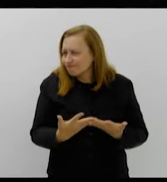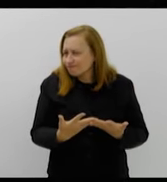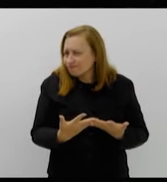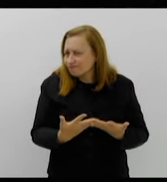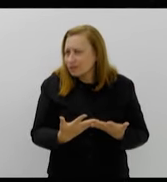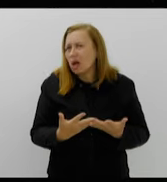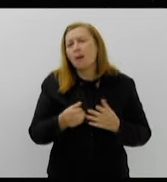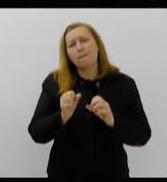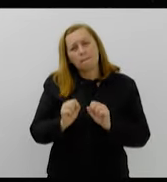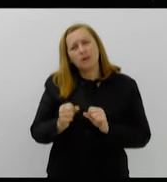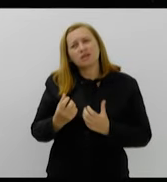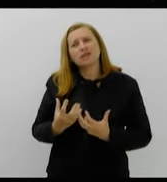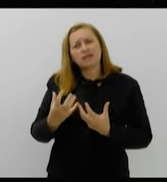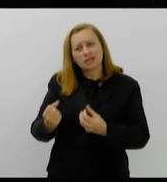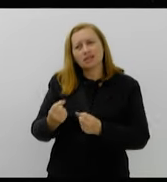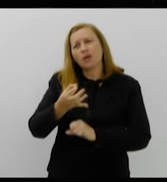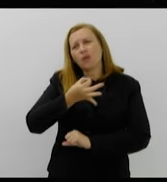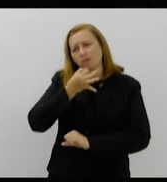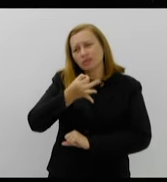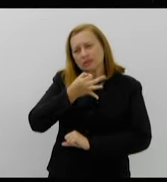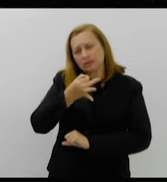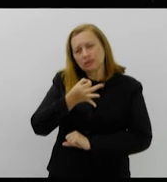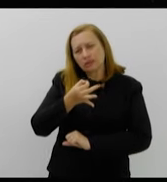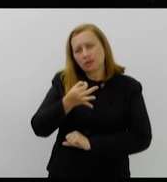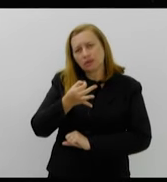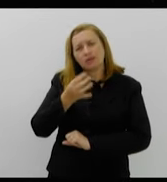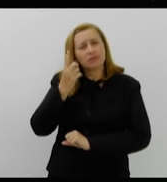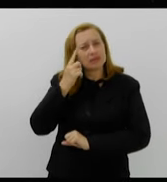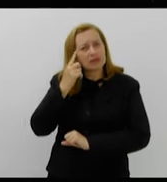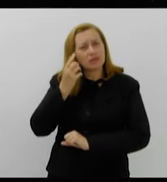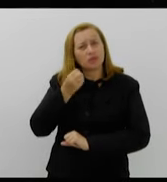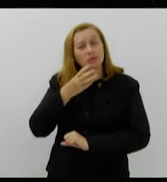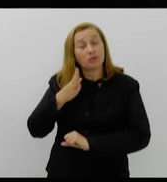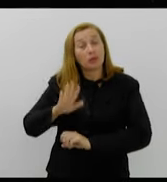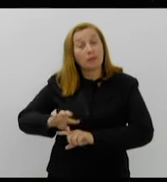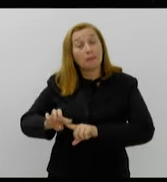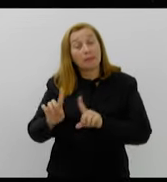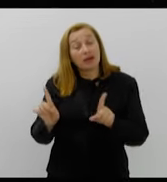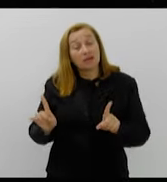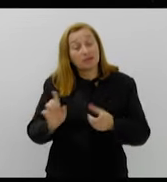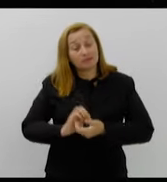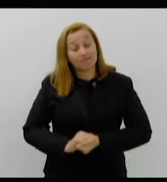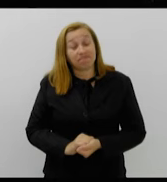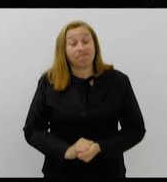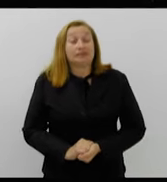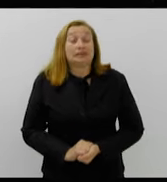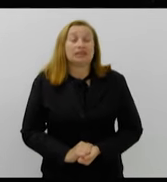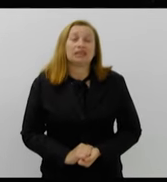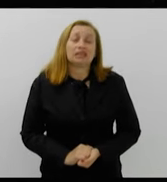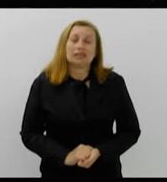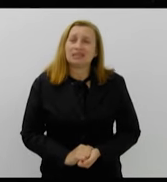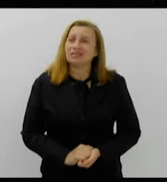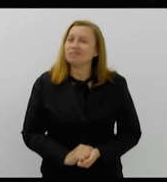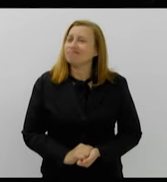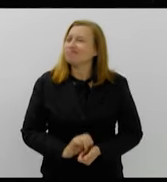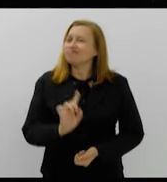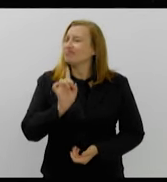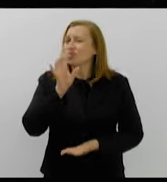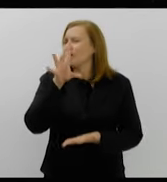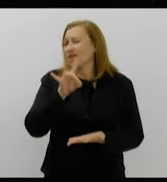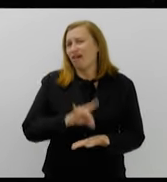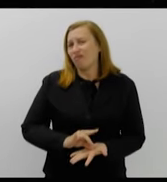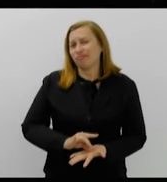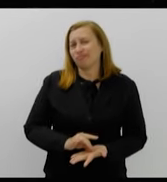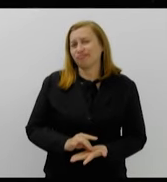posso até aceitar a boa intenção que um parlamentar traga esse argumento mas ele não é